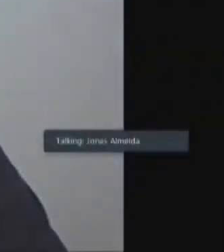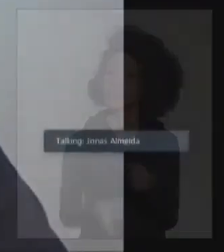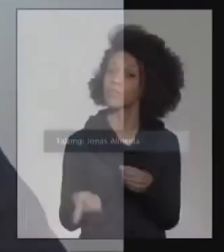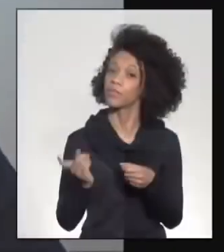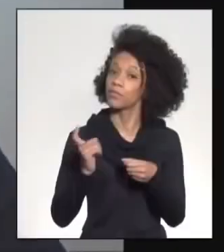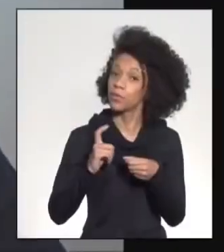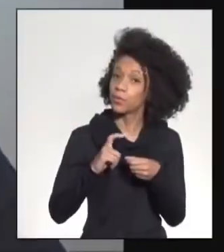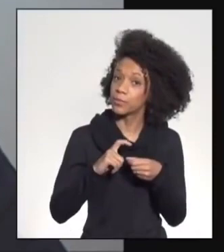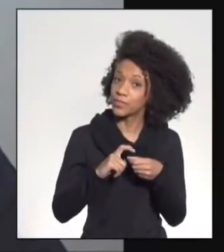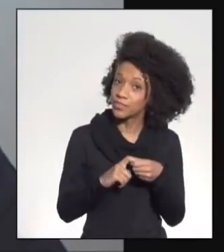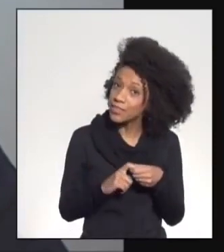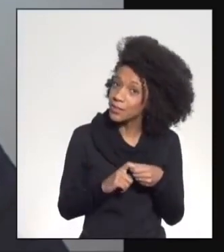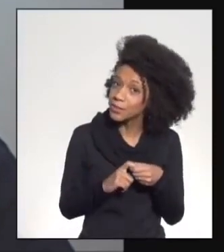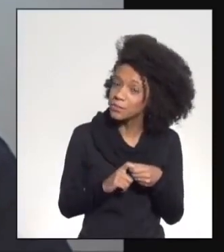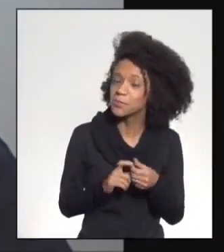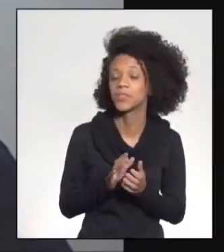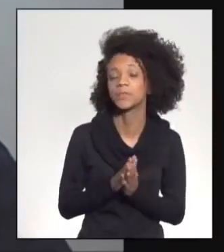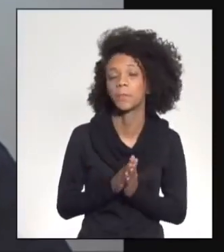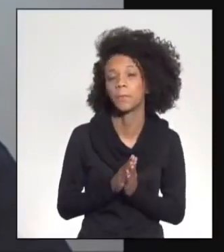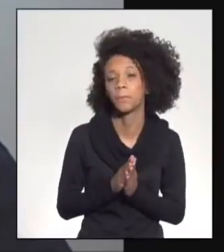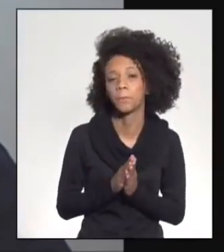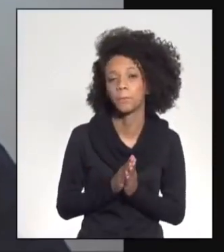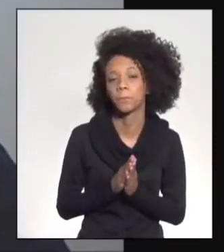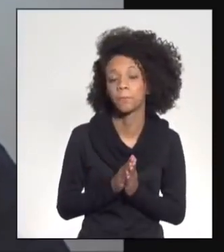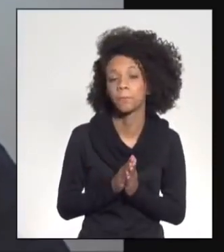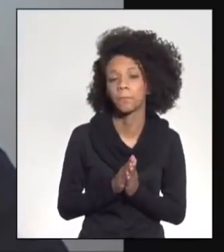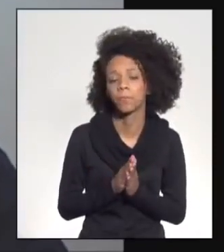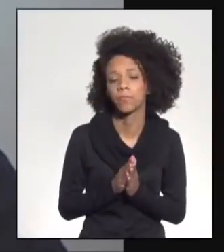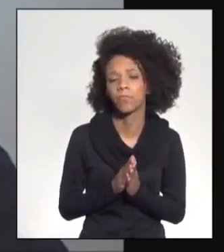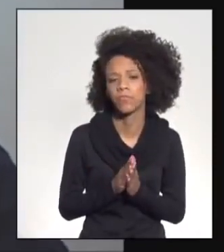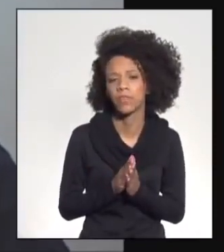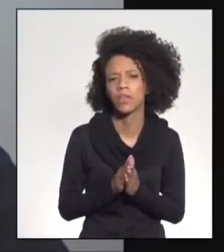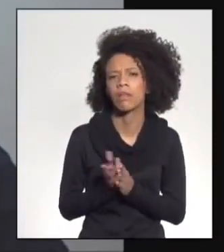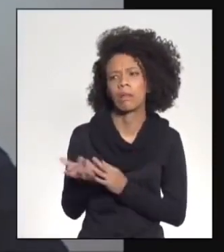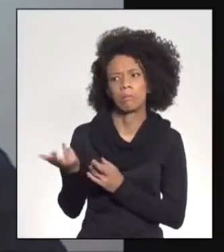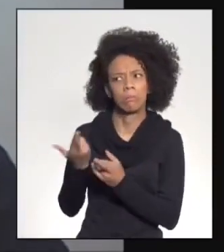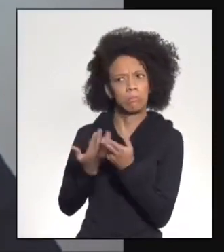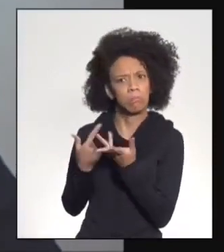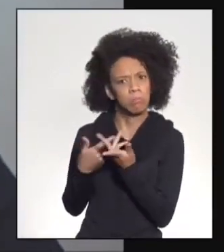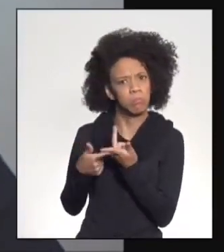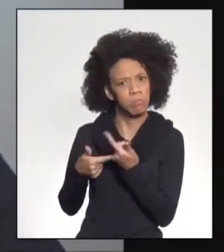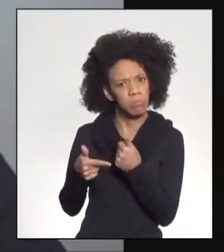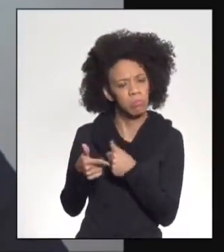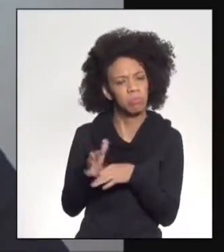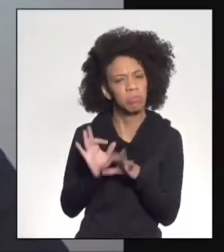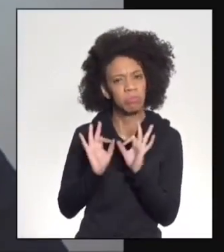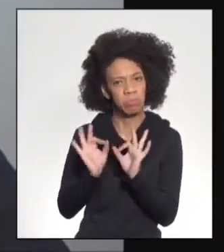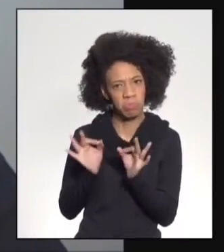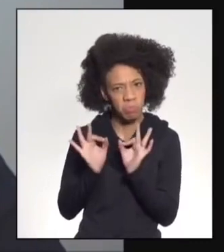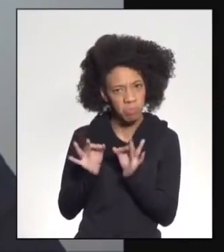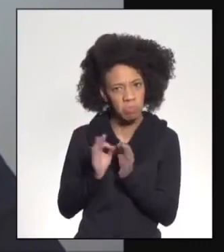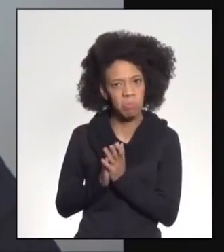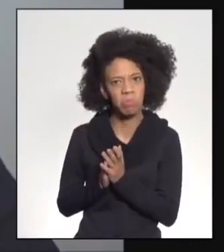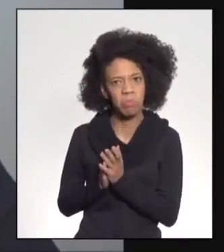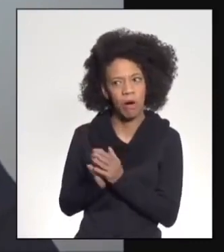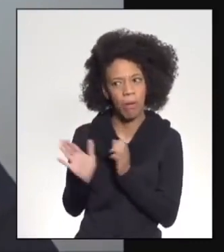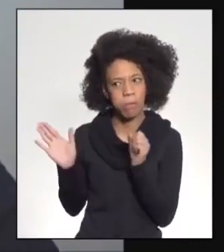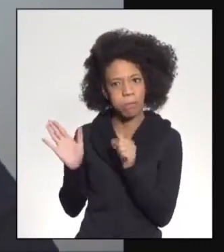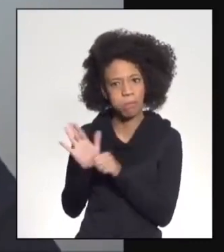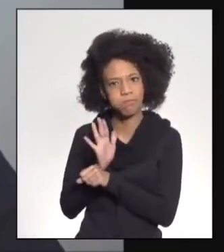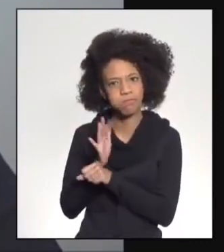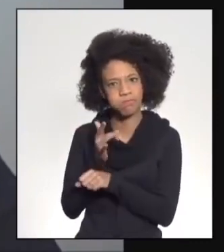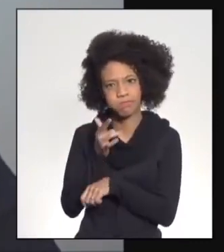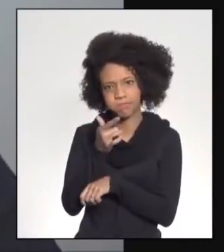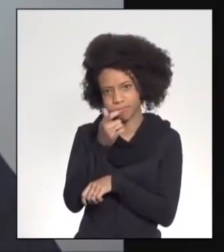Retornamos aqui, voltamos, muitas respostas, olha, bombando o chat aqui, viu,